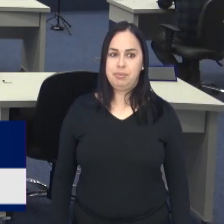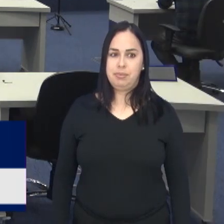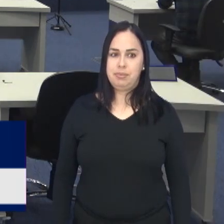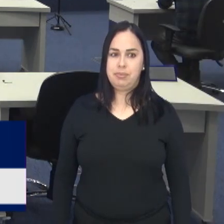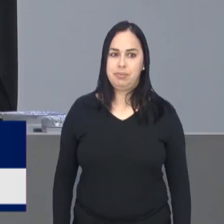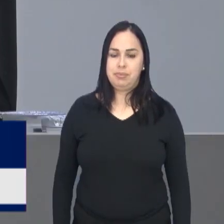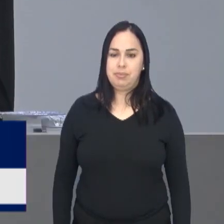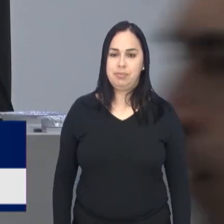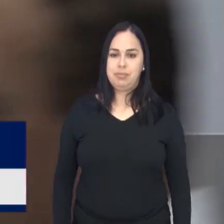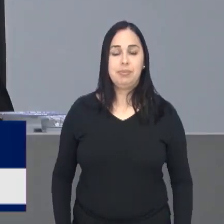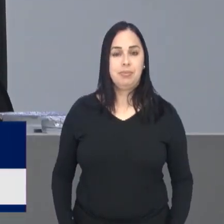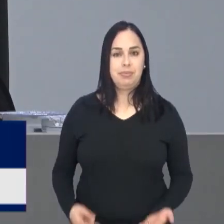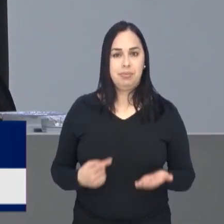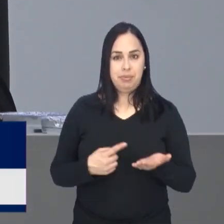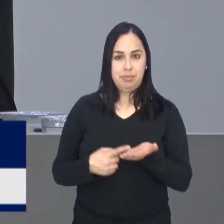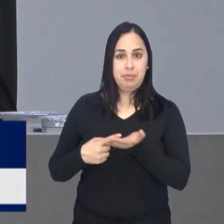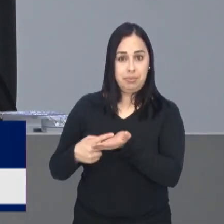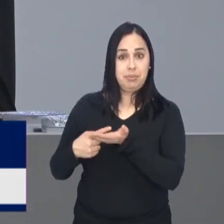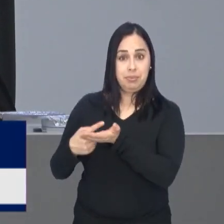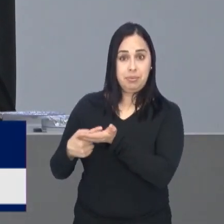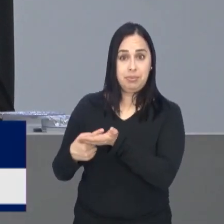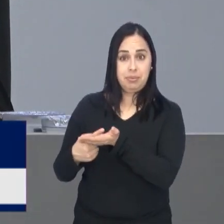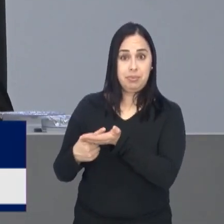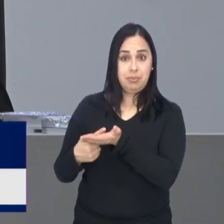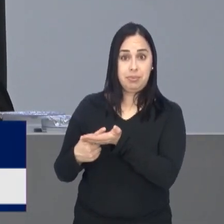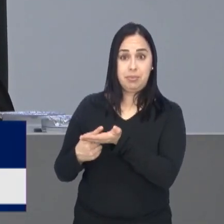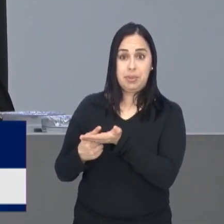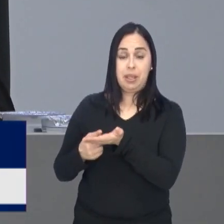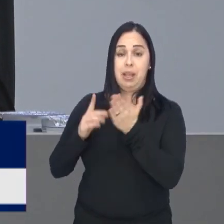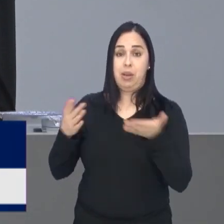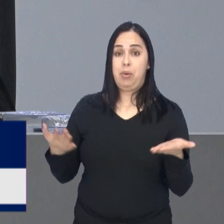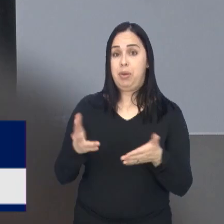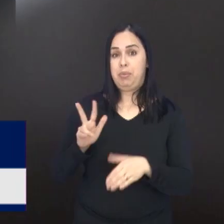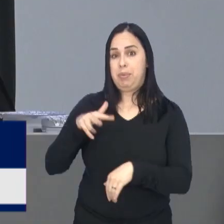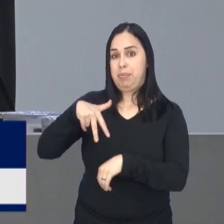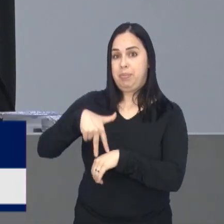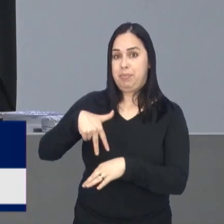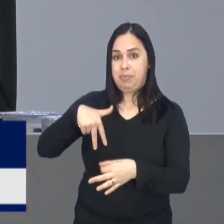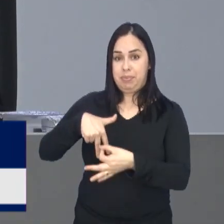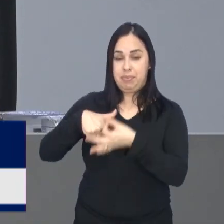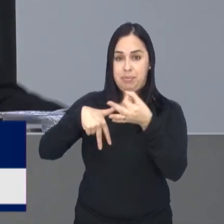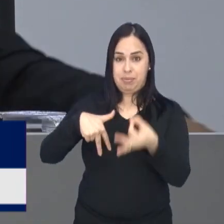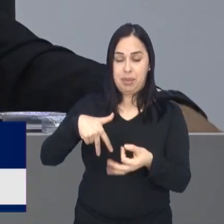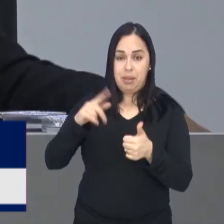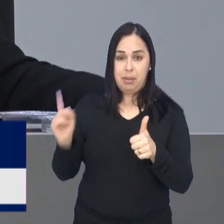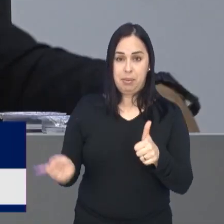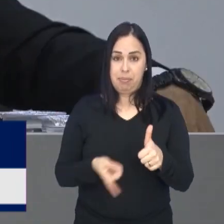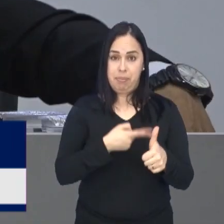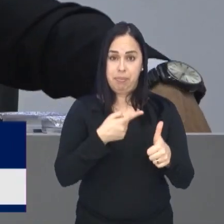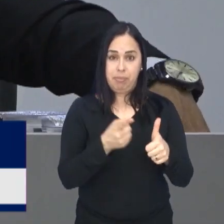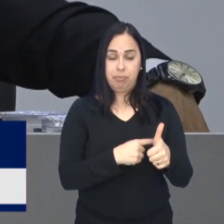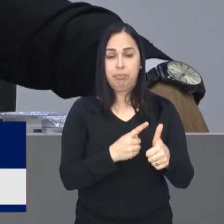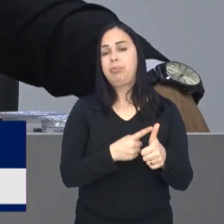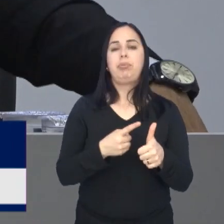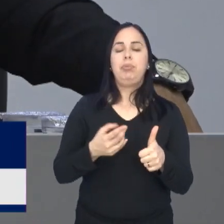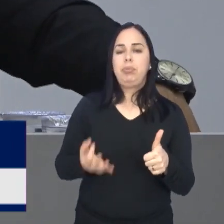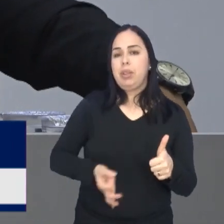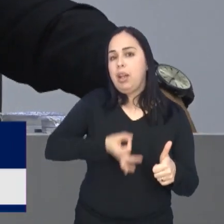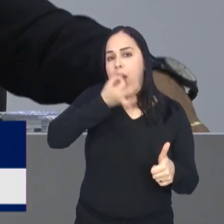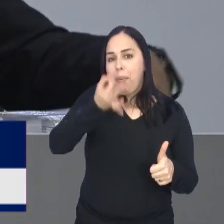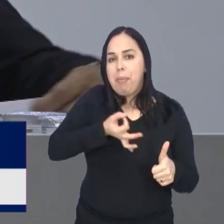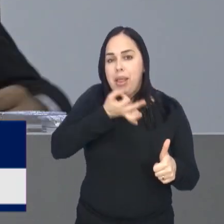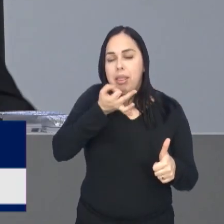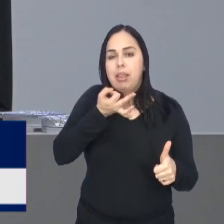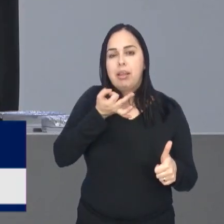Conforme o acordo de liderança, passaremos agora ao momento de pinga-fogo. Primeiro vereador inscrito para falar